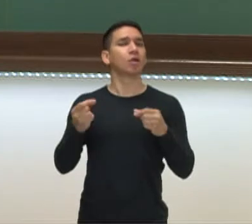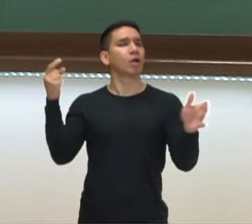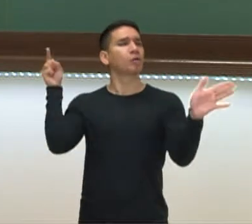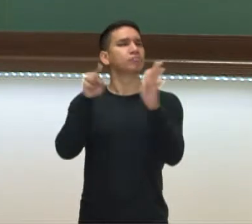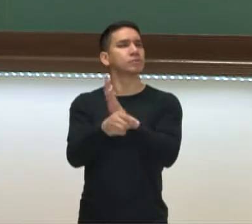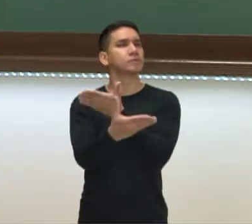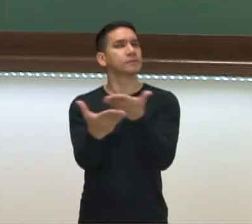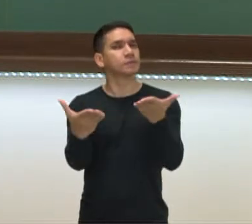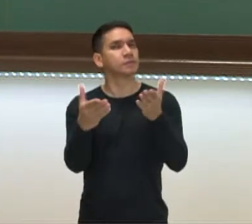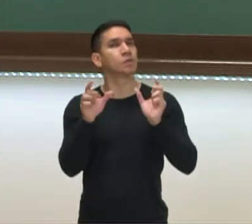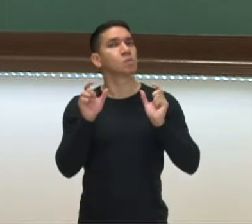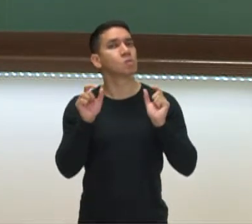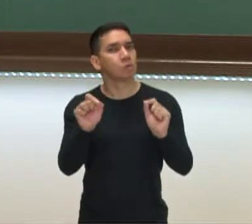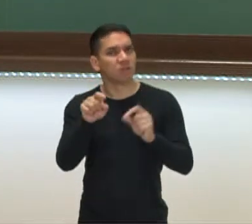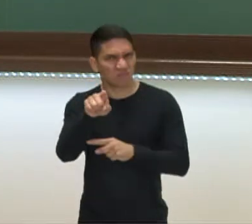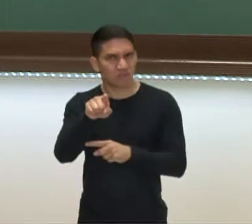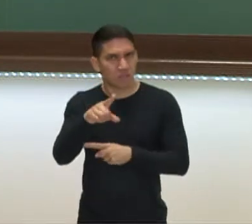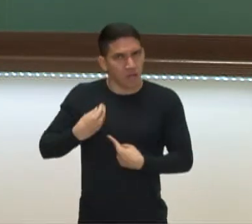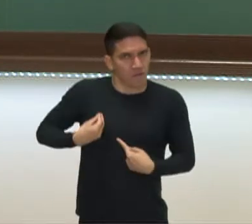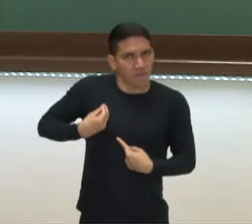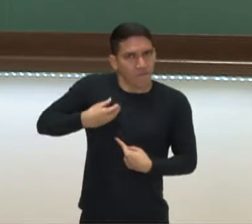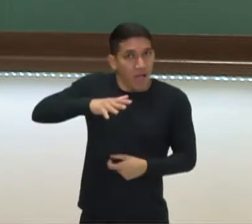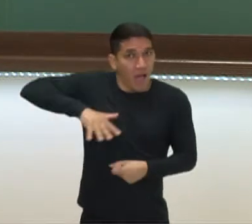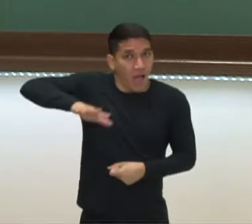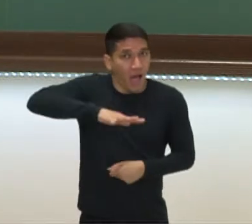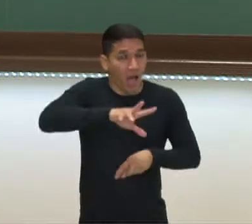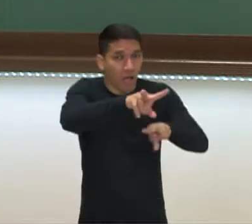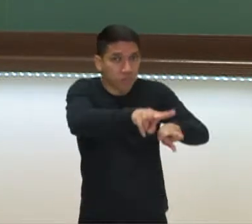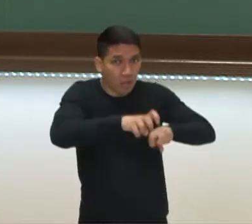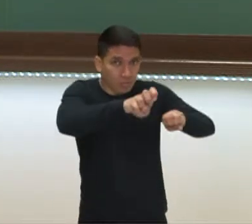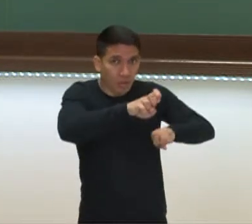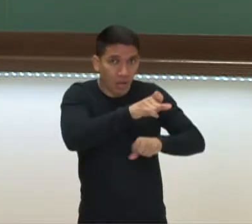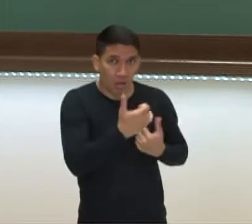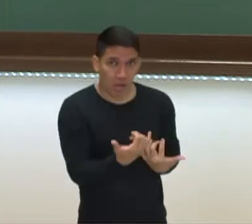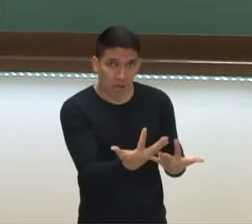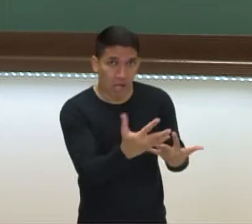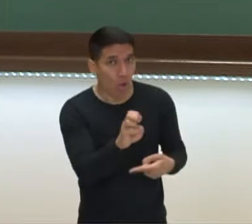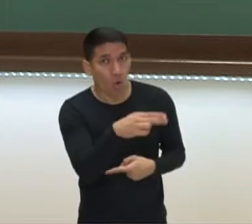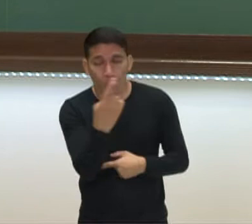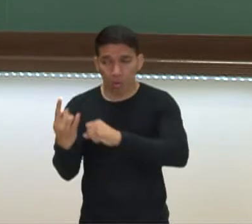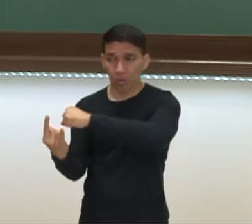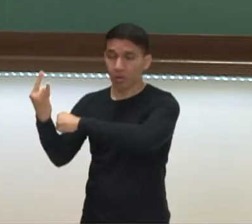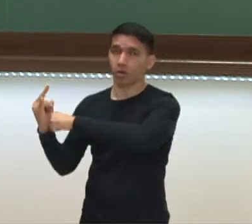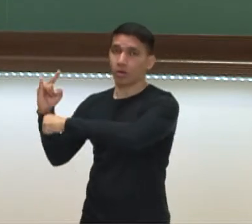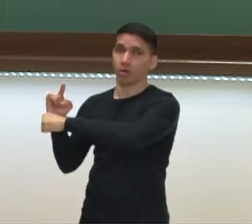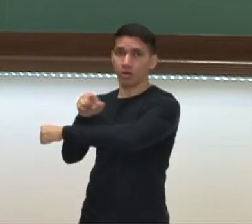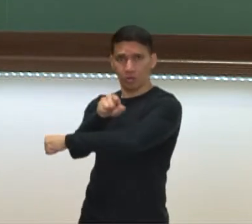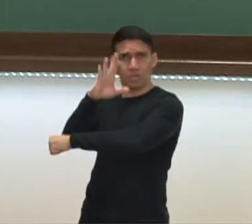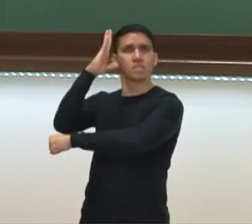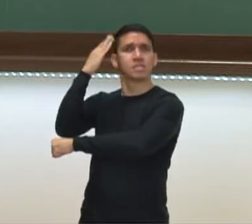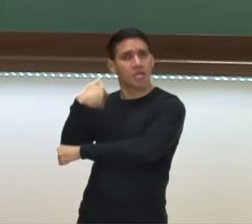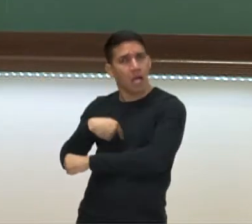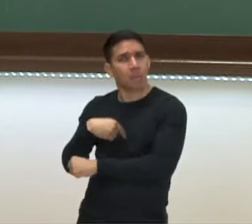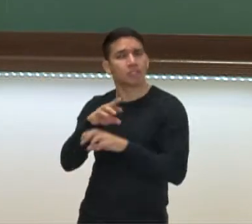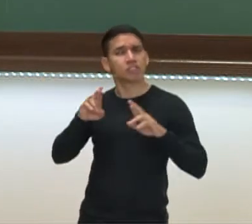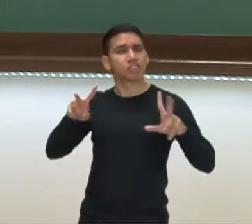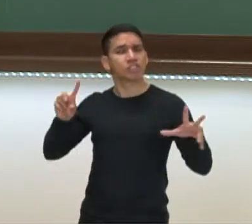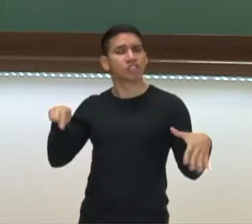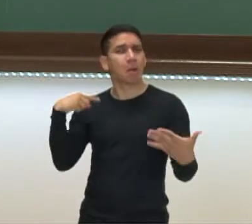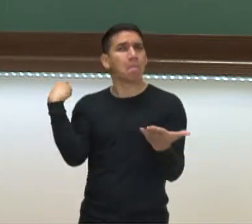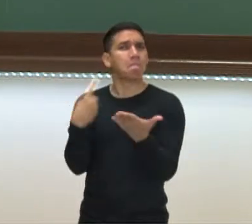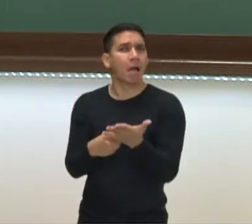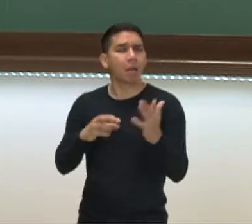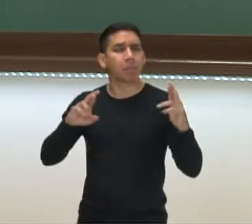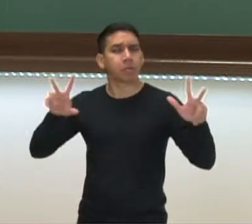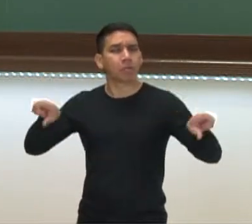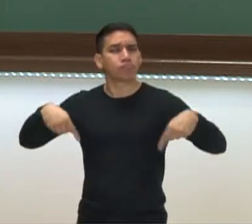pergunto para vocês, vocês vivem no espaço rural ou no espaço urbano? Conseguem estabelecer essa